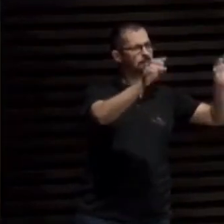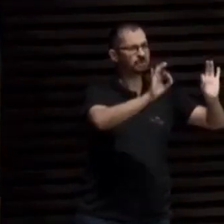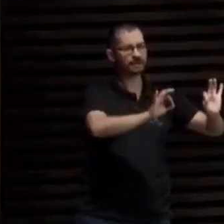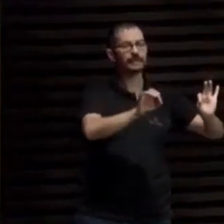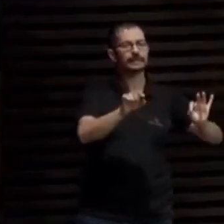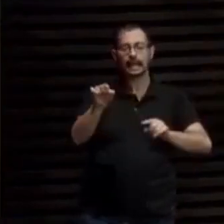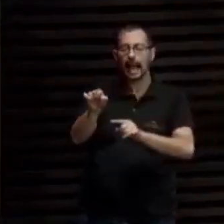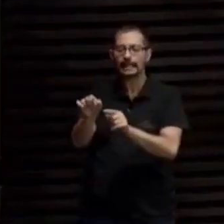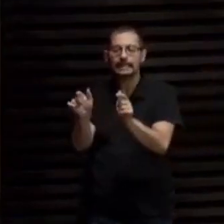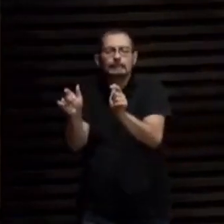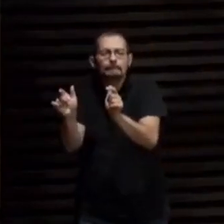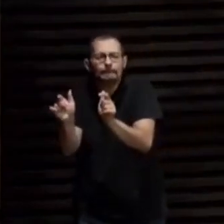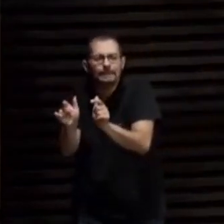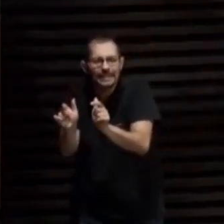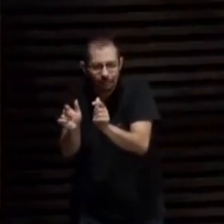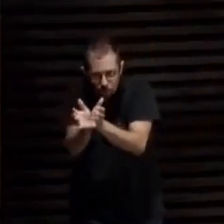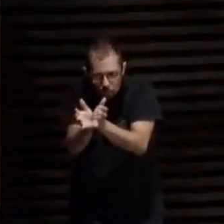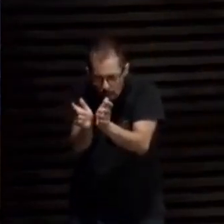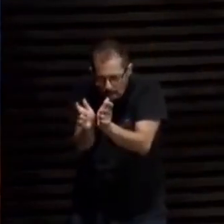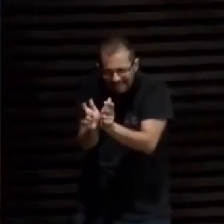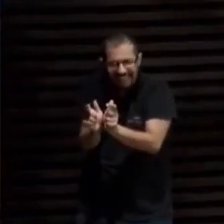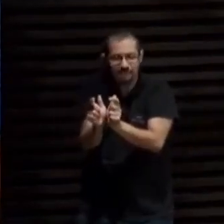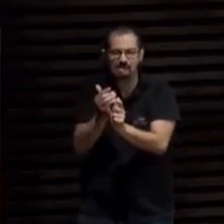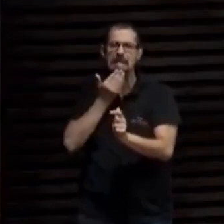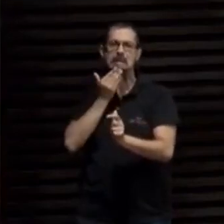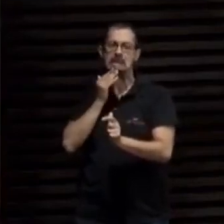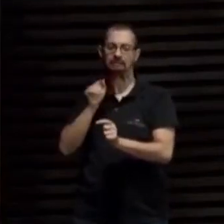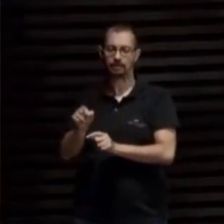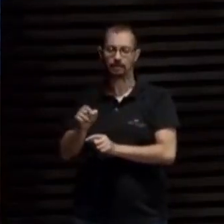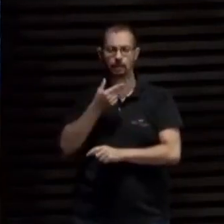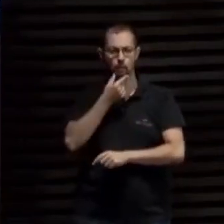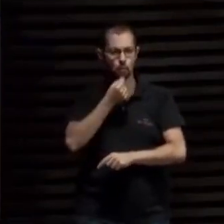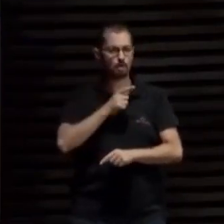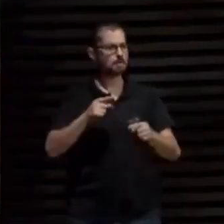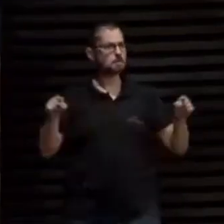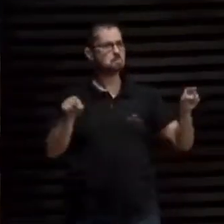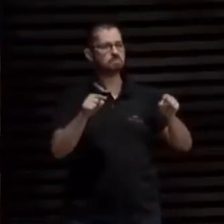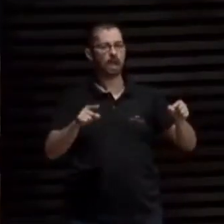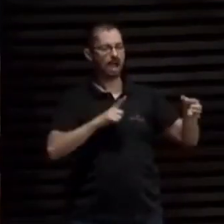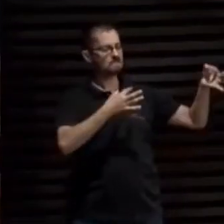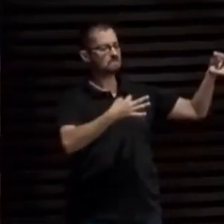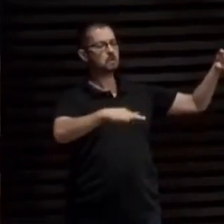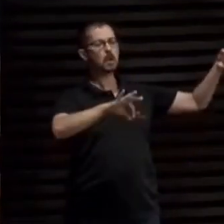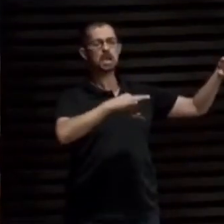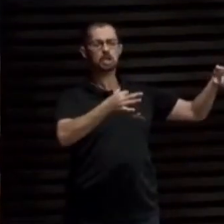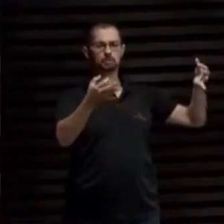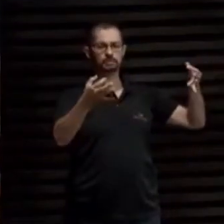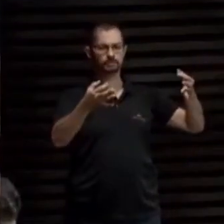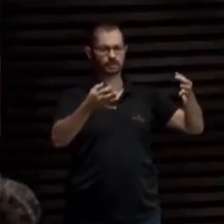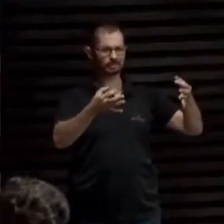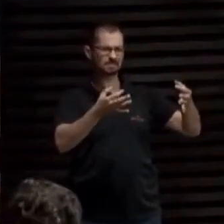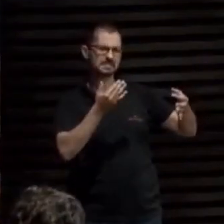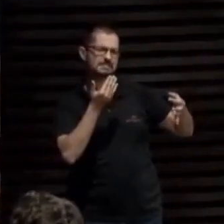desafinavam só aquele negocinho ali. Desafinava o violino, o segundo violino desafinava